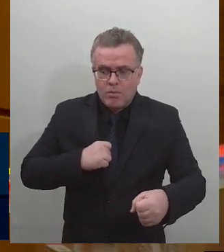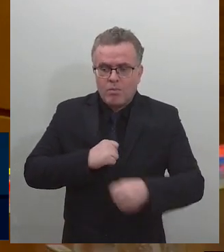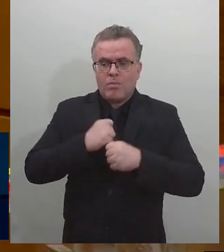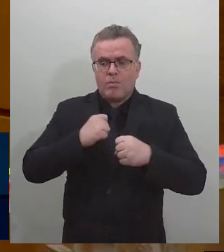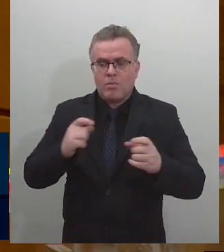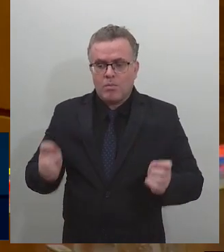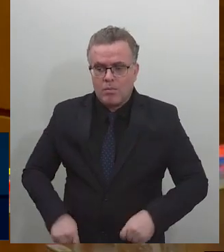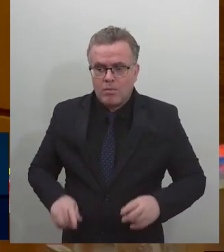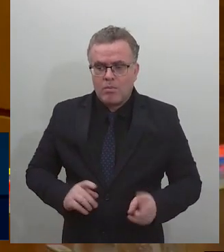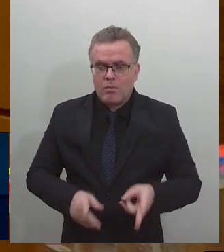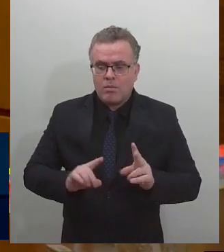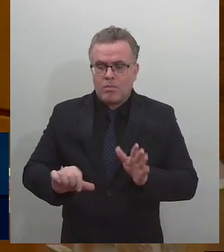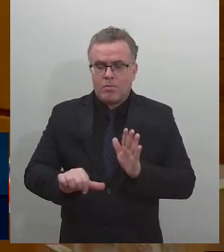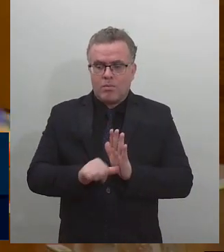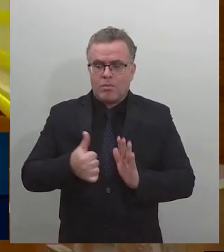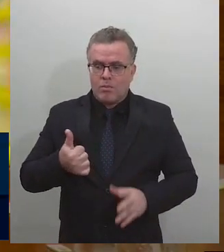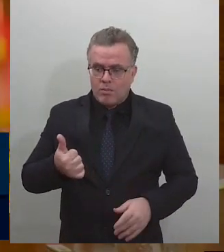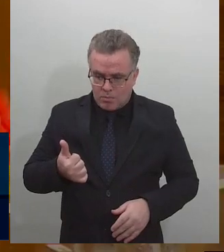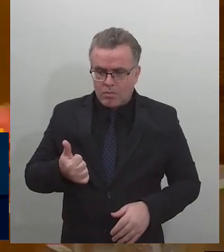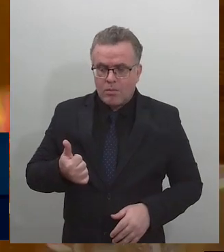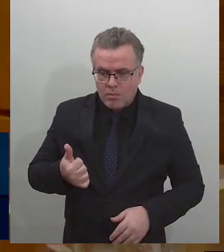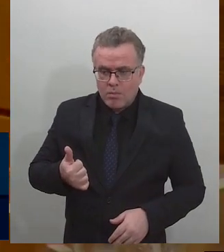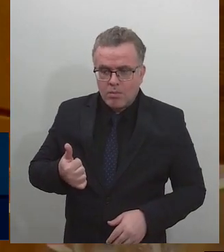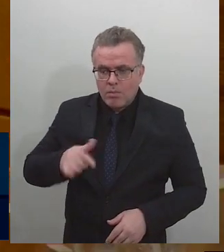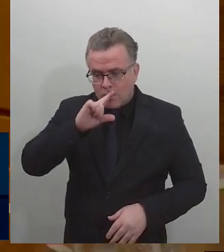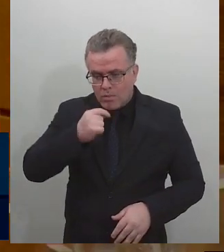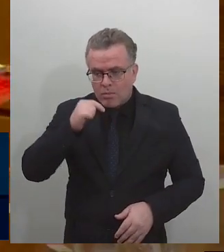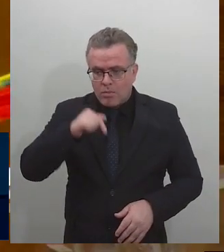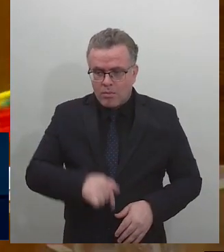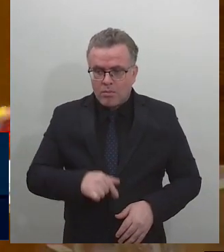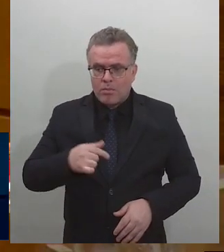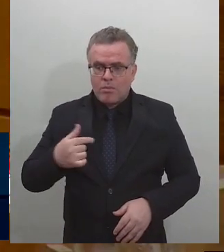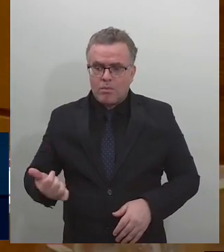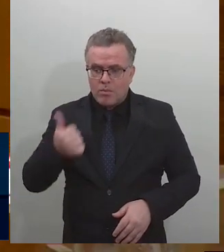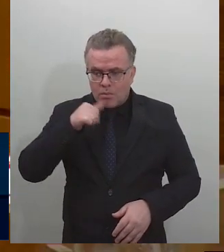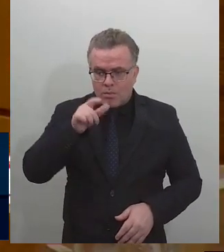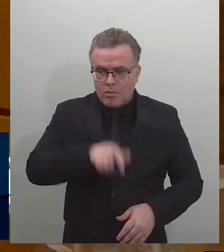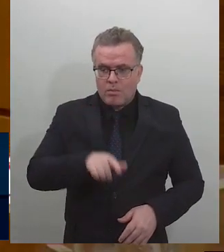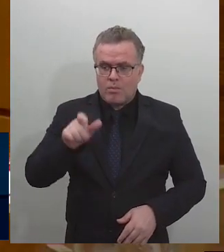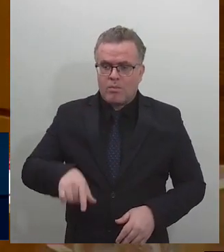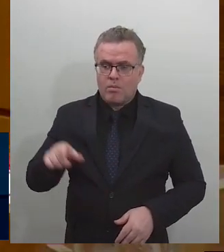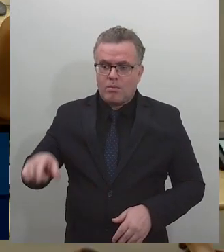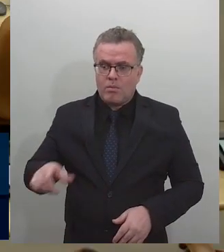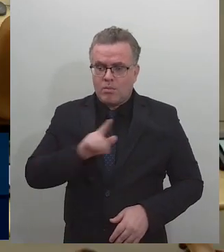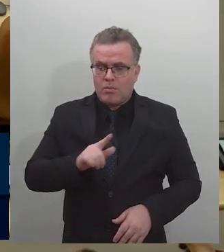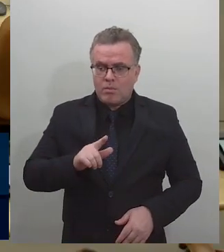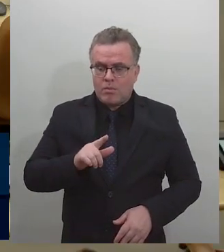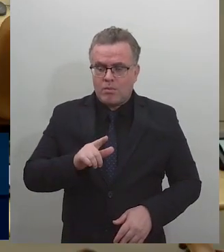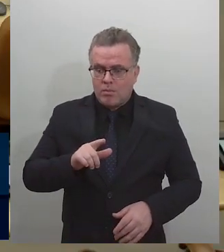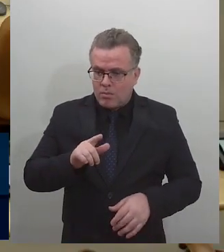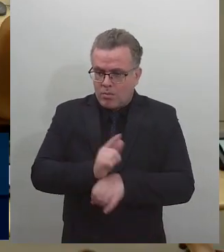história de Aracaju, ter uma mulher governando o nosso município. É isso, muito